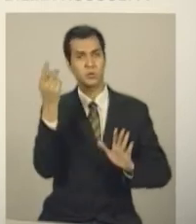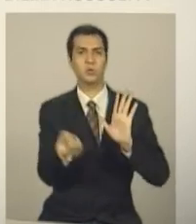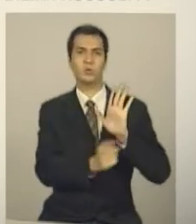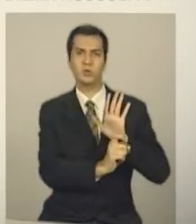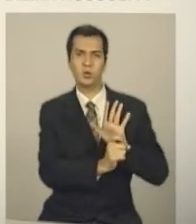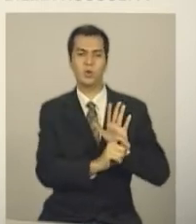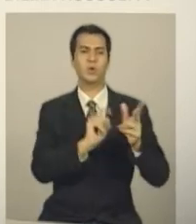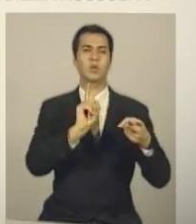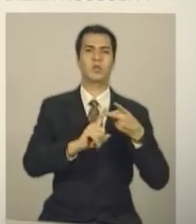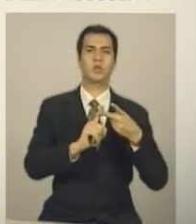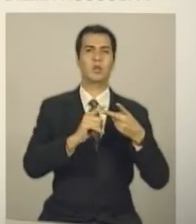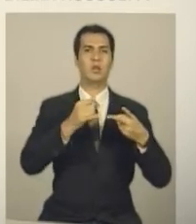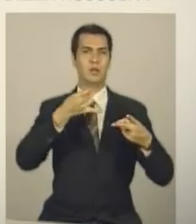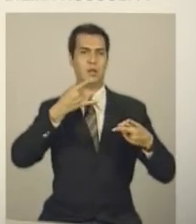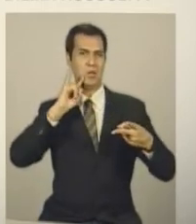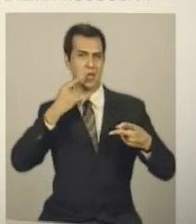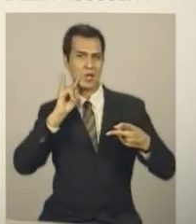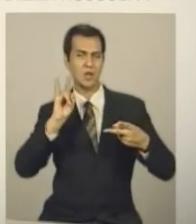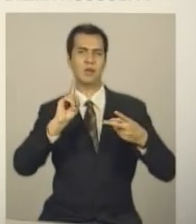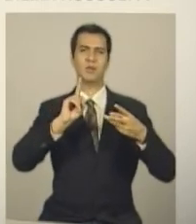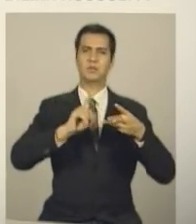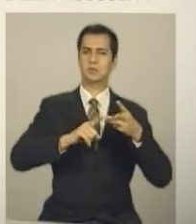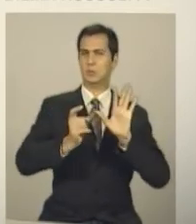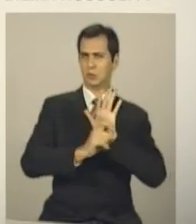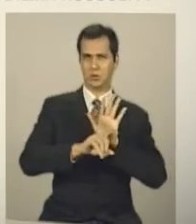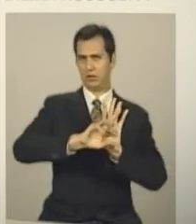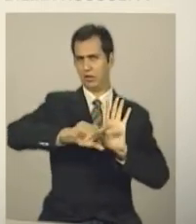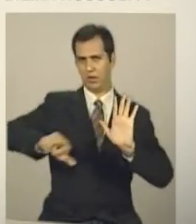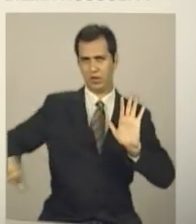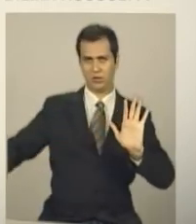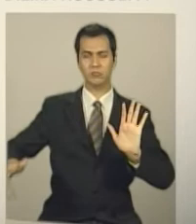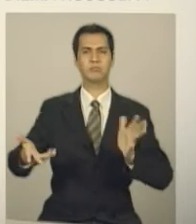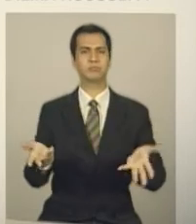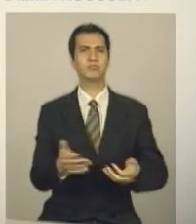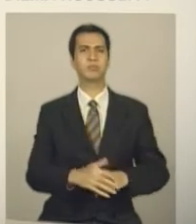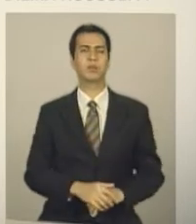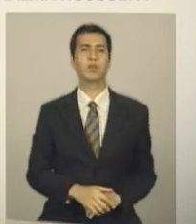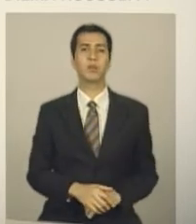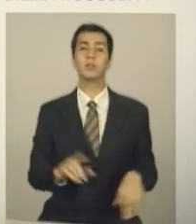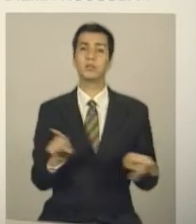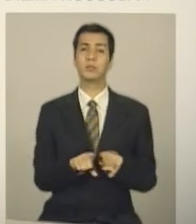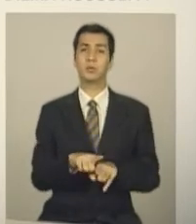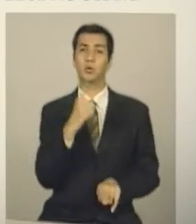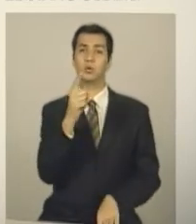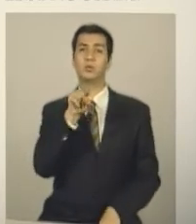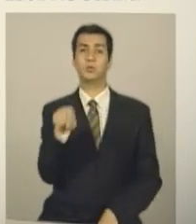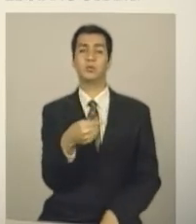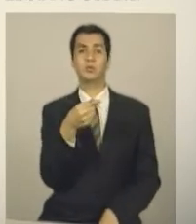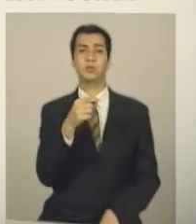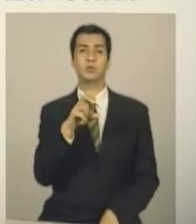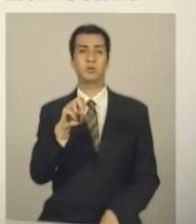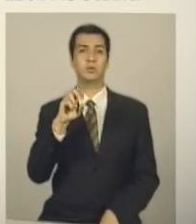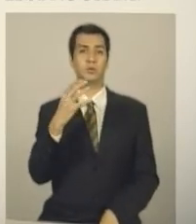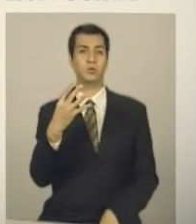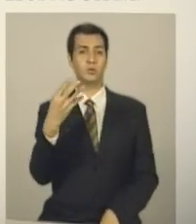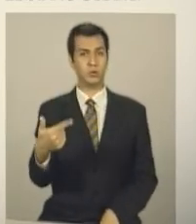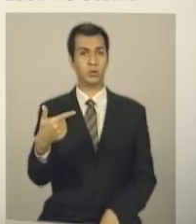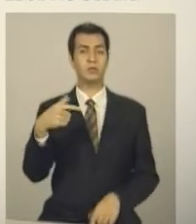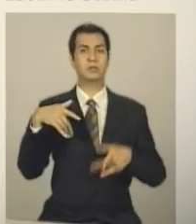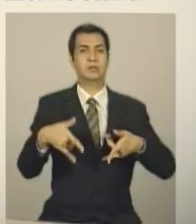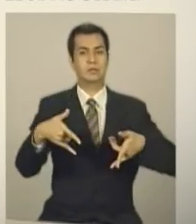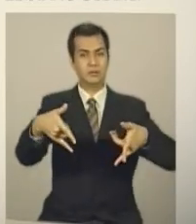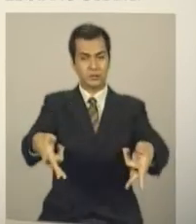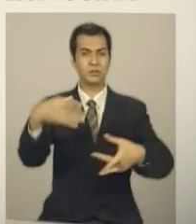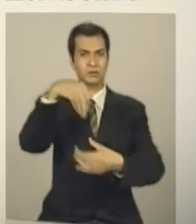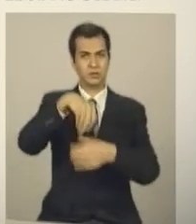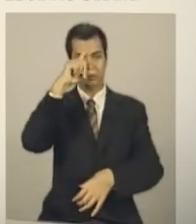Drogas mais 1142 leitos serão reformados e reequipar presidenta no começo do programa A